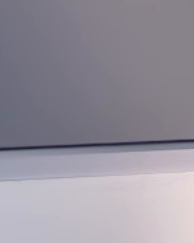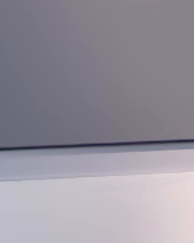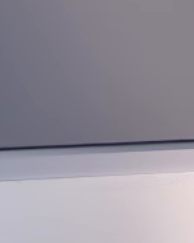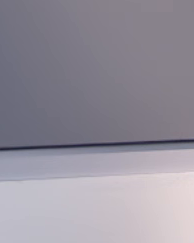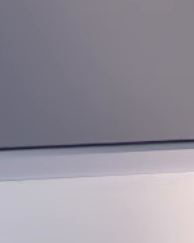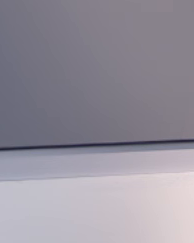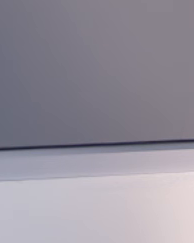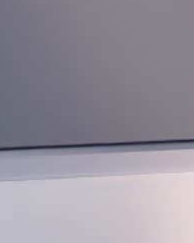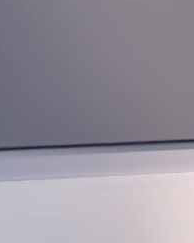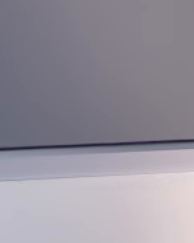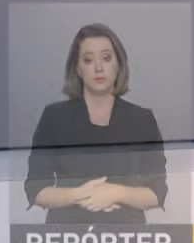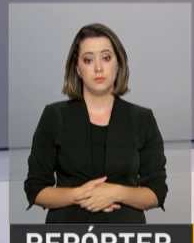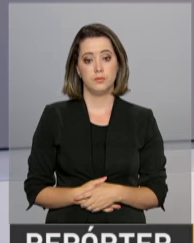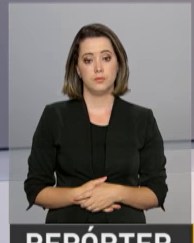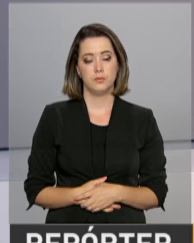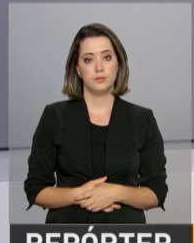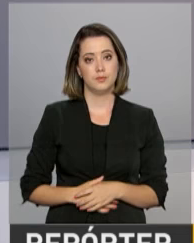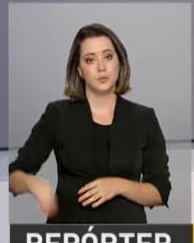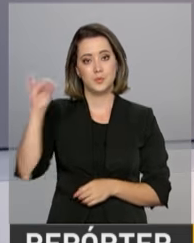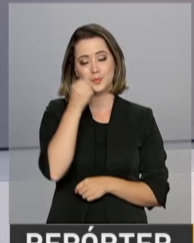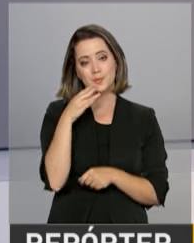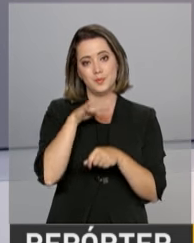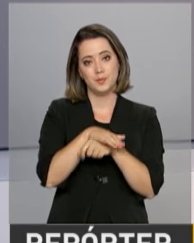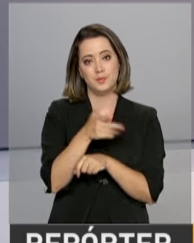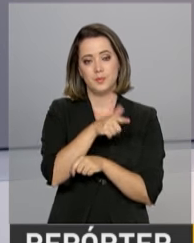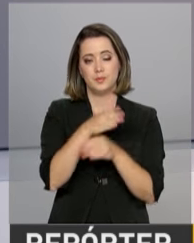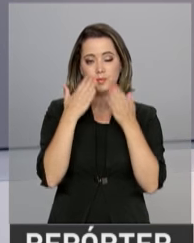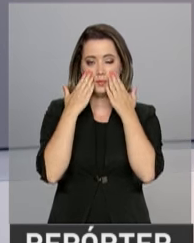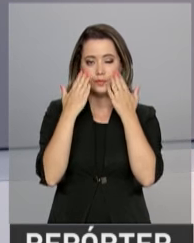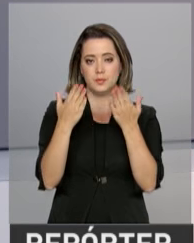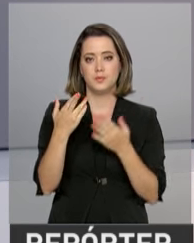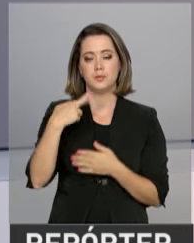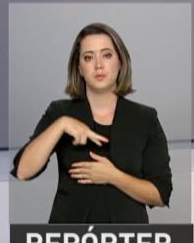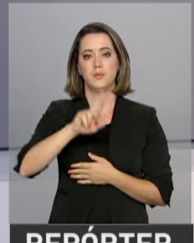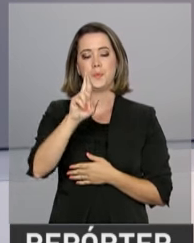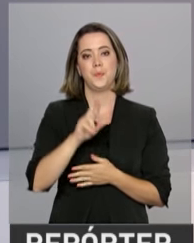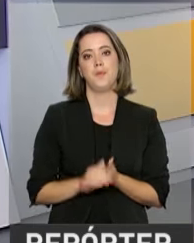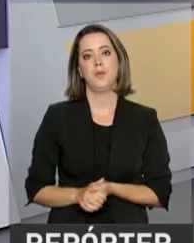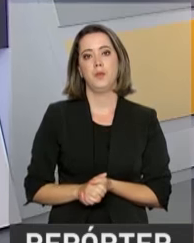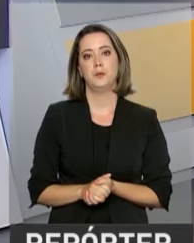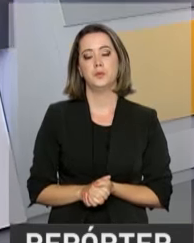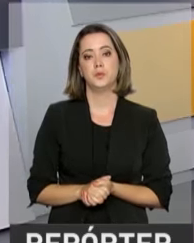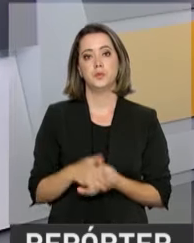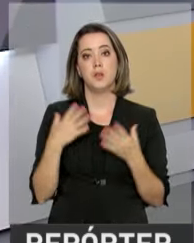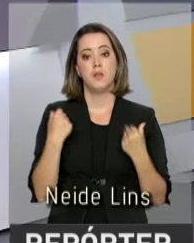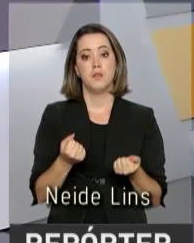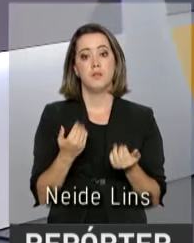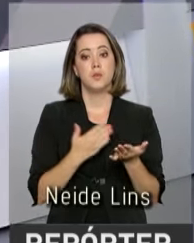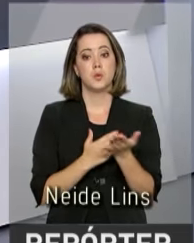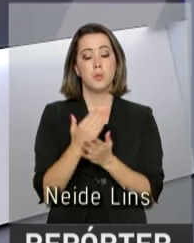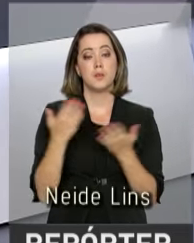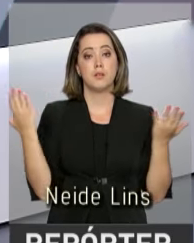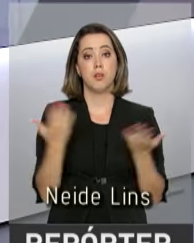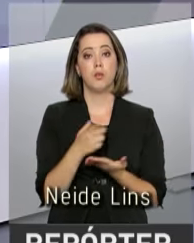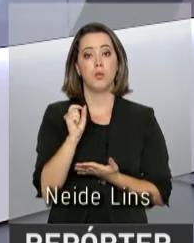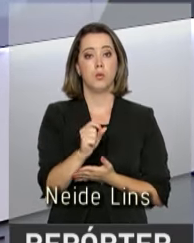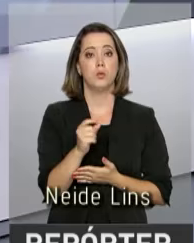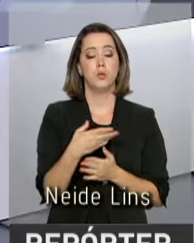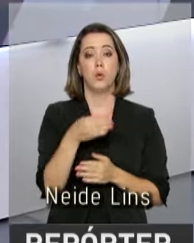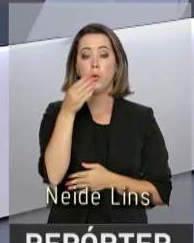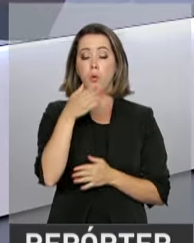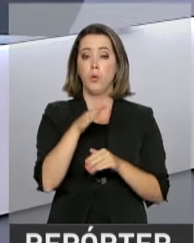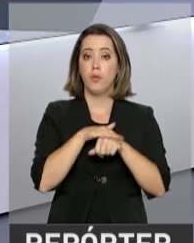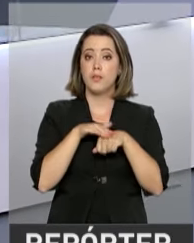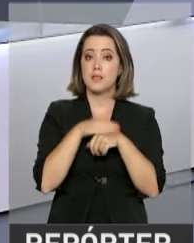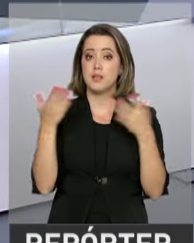Olá, boa noite. Estamos de volta com as notícias do governo federal no Repórter NBR. E nós vamos começar esta edição conversando